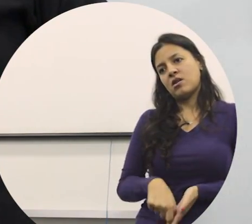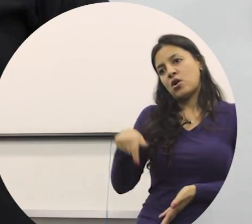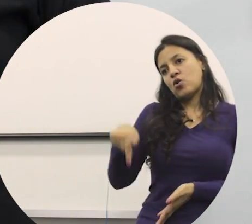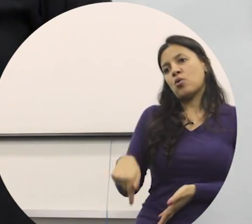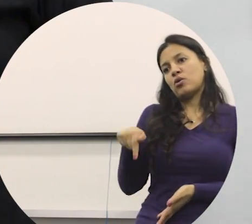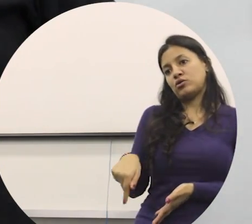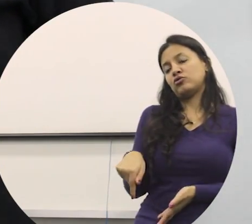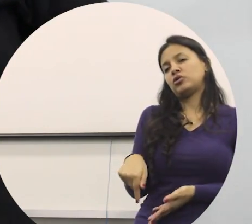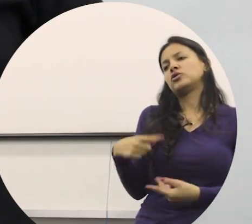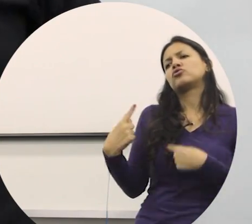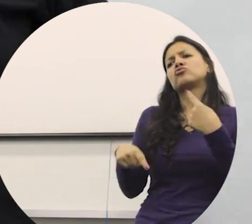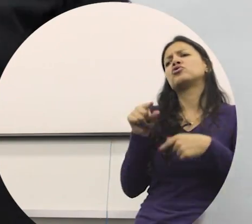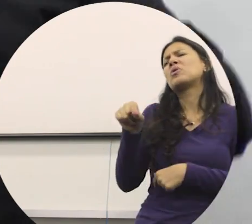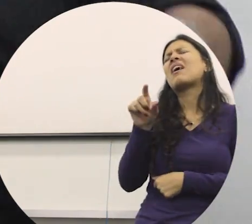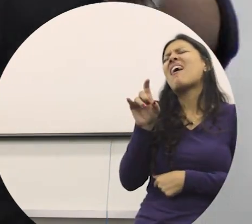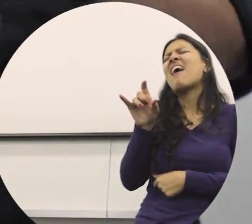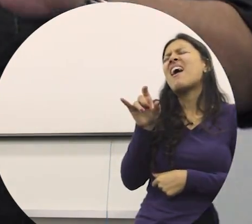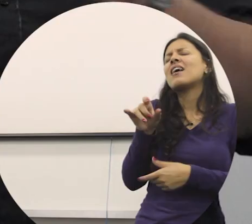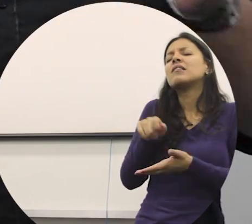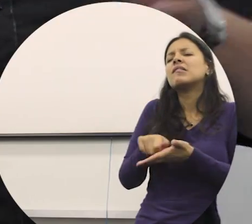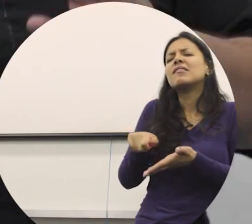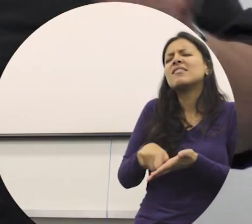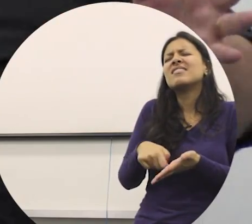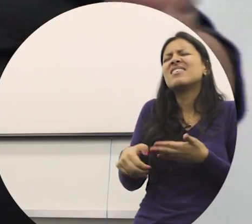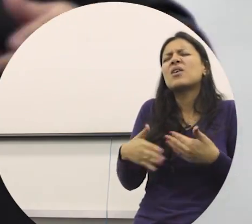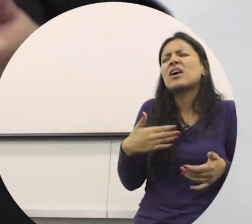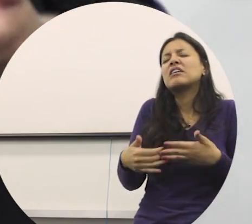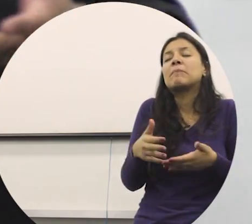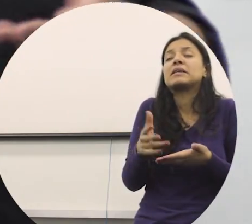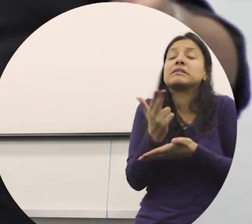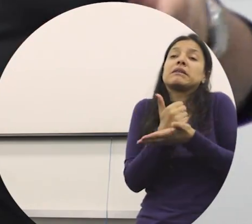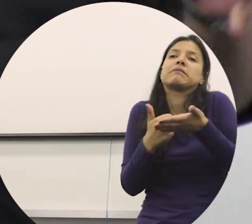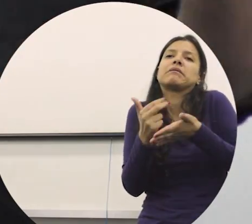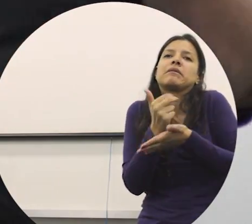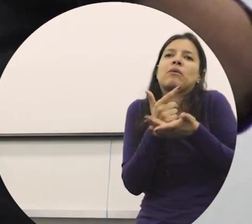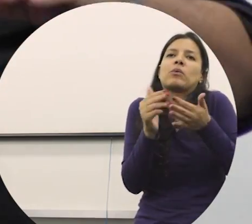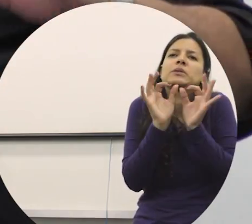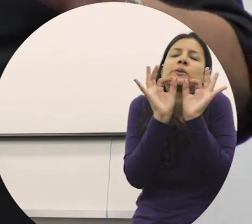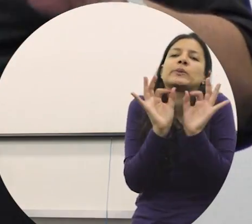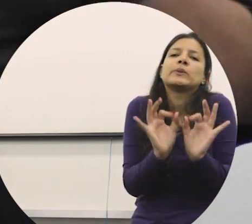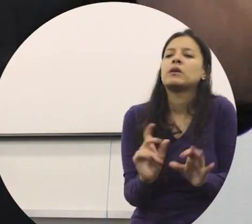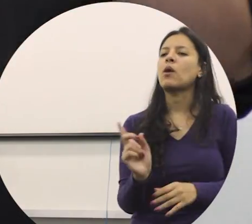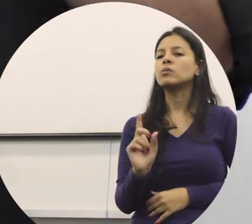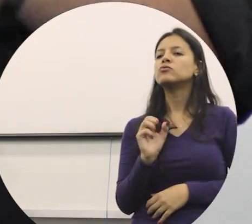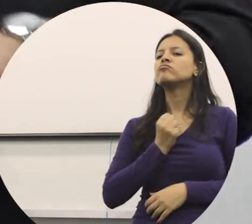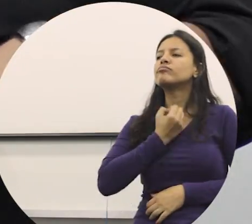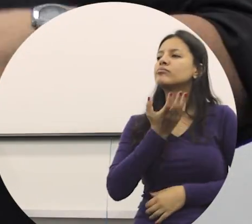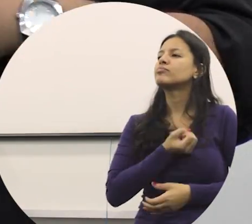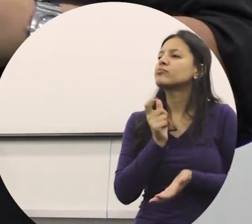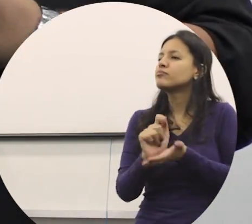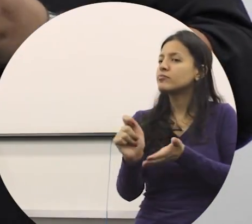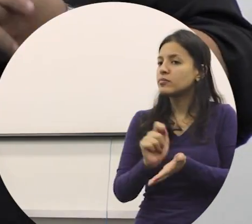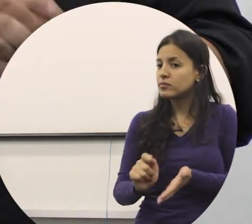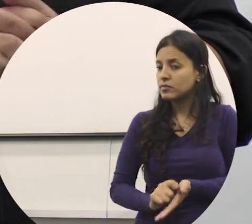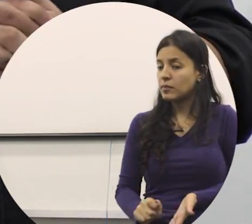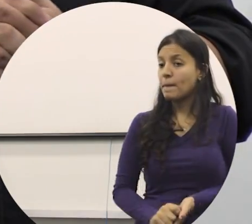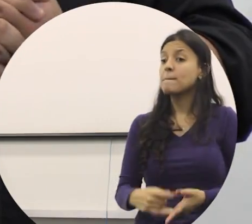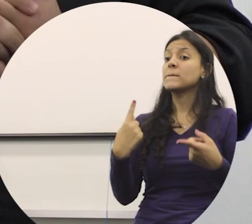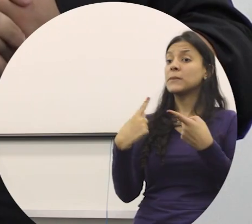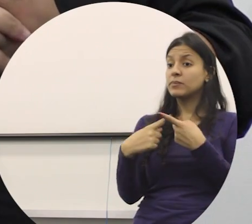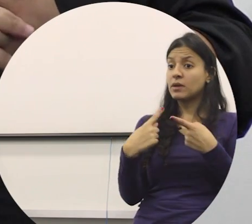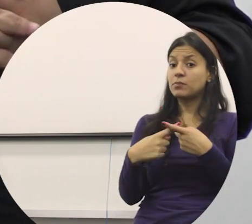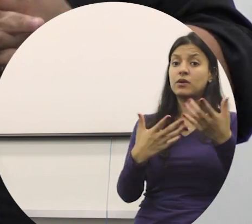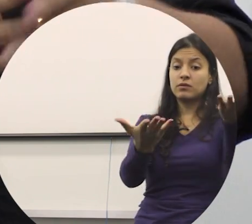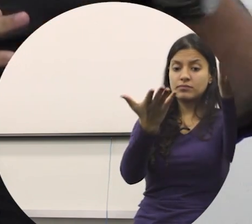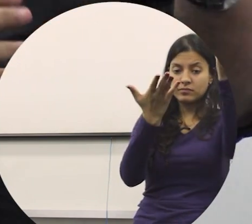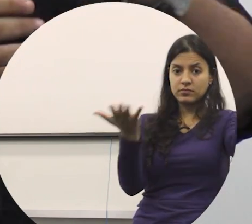discutiram, rascunhe mesmo. Não precisa fazer nada bonitinho, fazer imagem, nem nada. Vai colocando lá, porque eu vou escrever